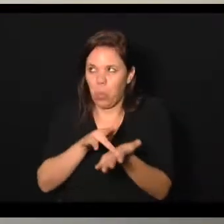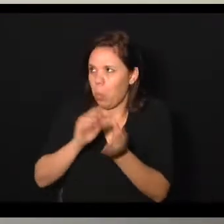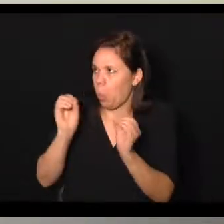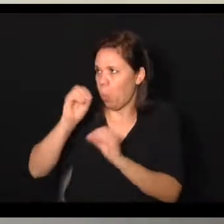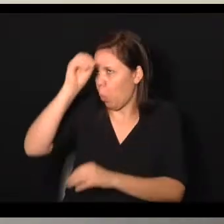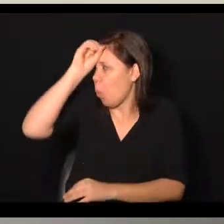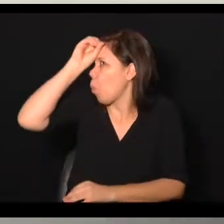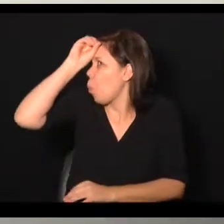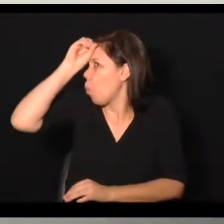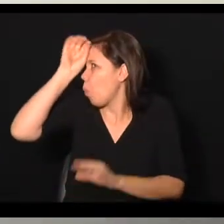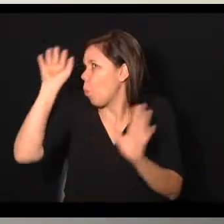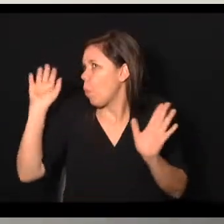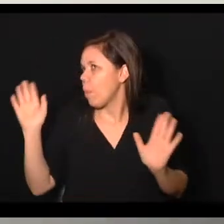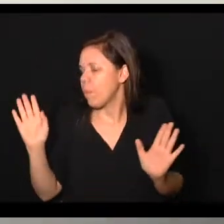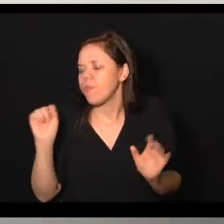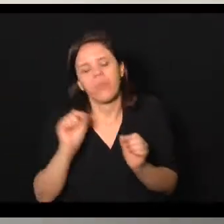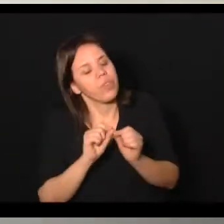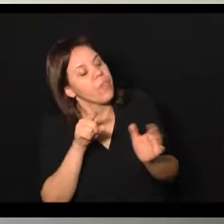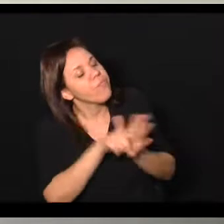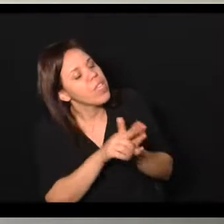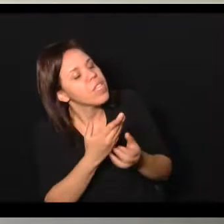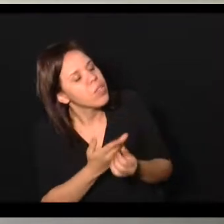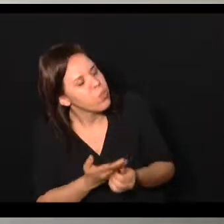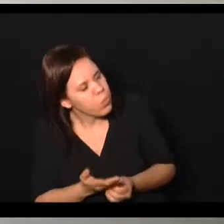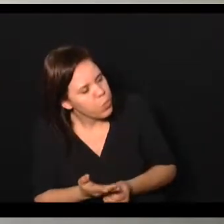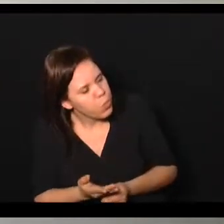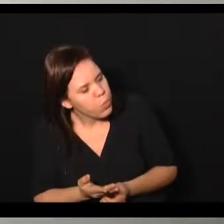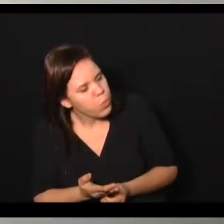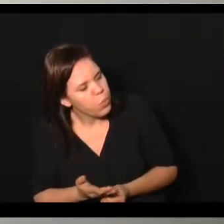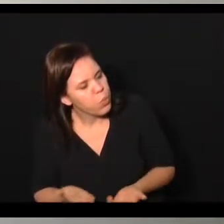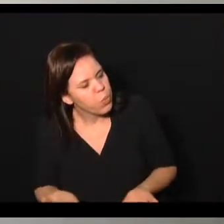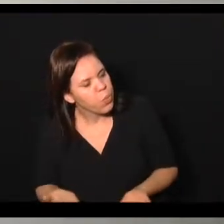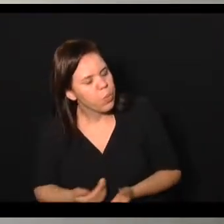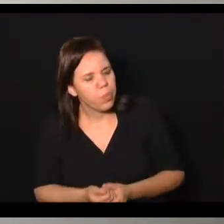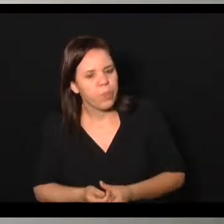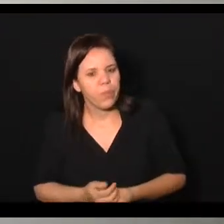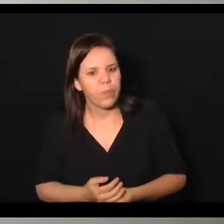aconteceu. Quem que fez isso, Zio?